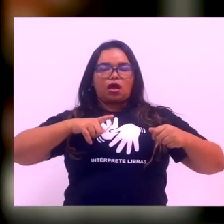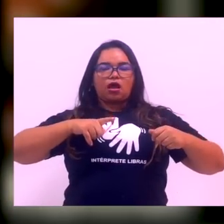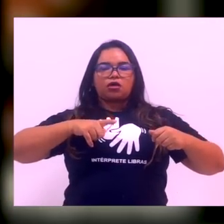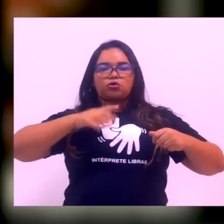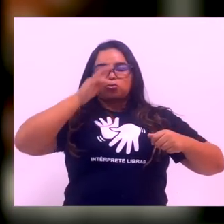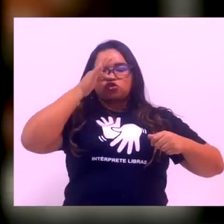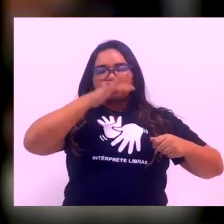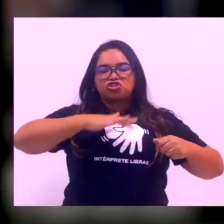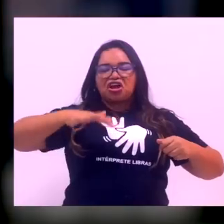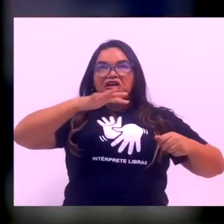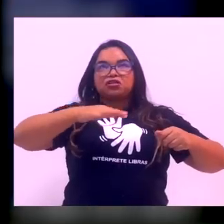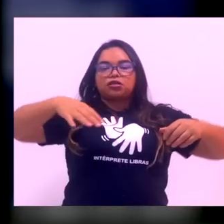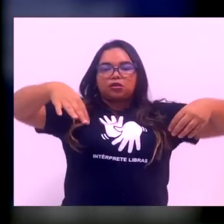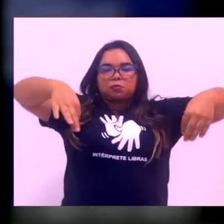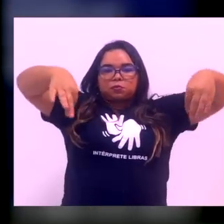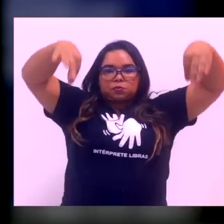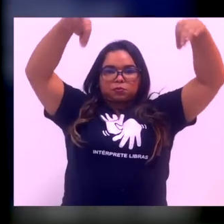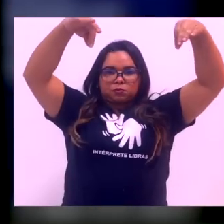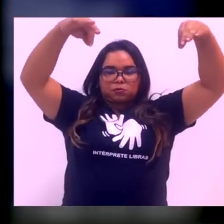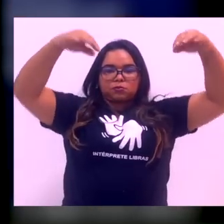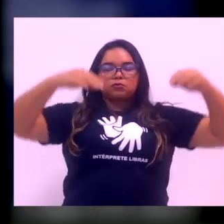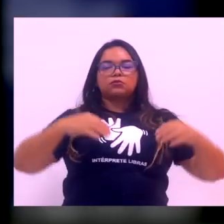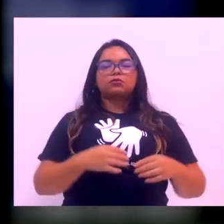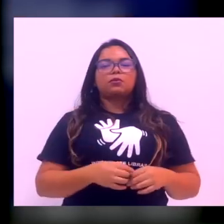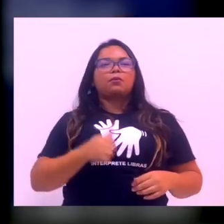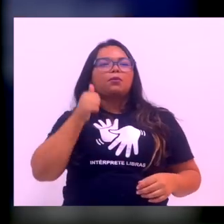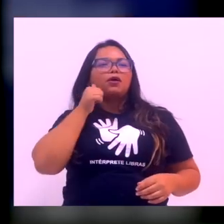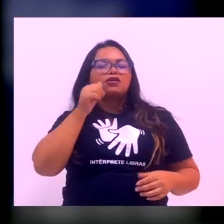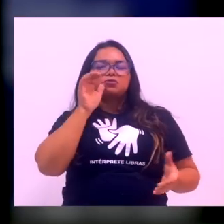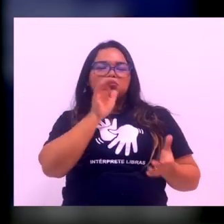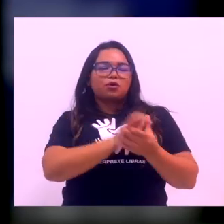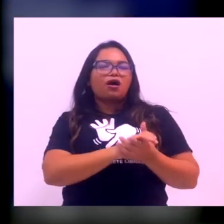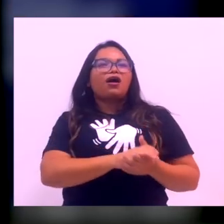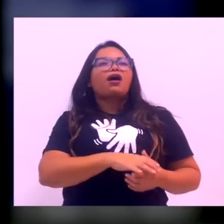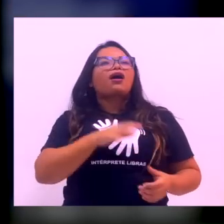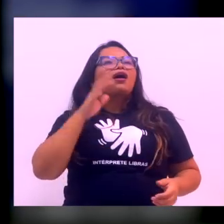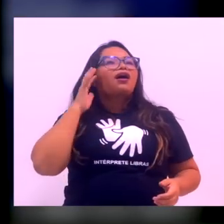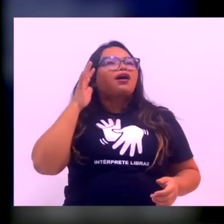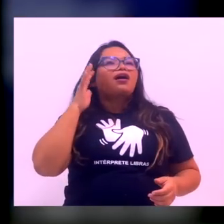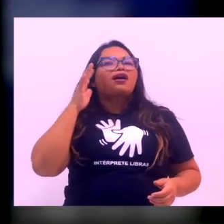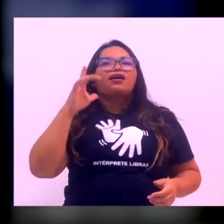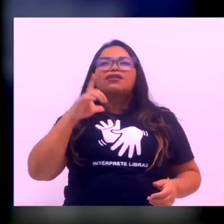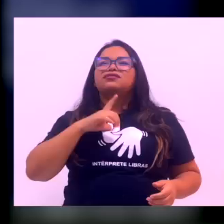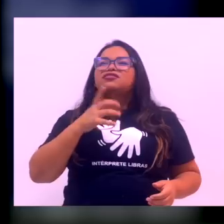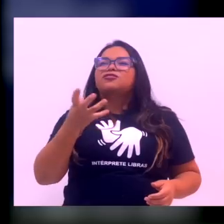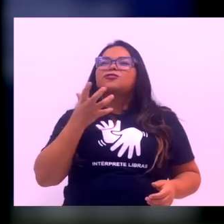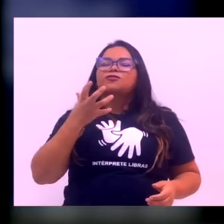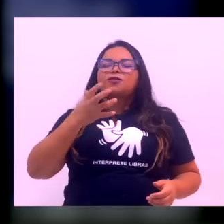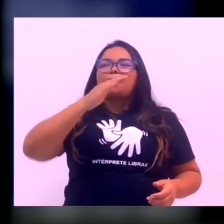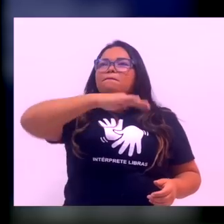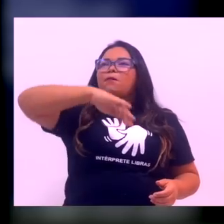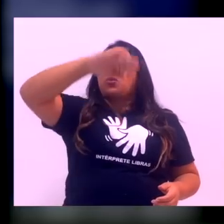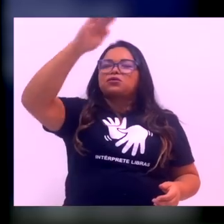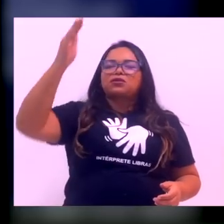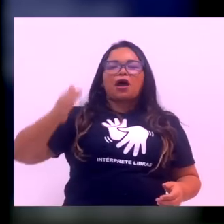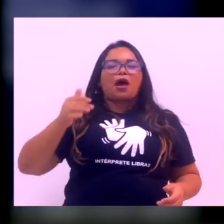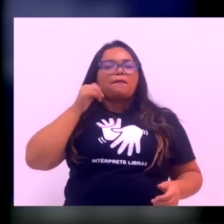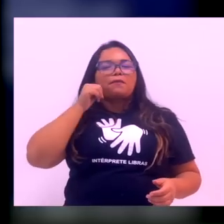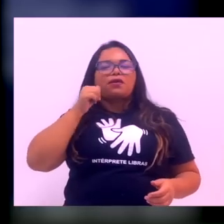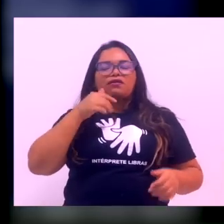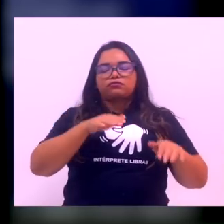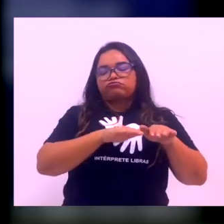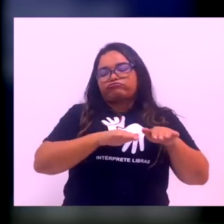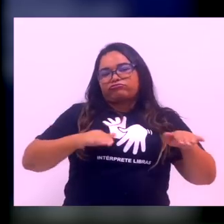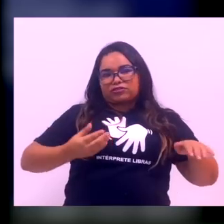leão, o jardim suspenso. Ele construiu isso para sua esposa Amorreia, que desejava as